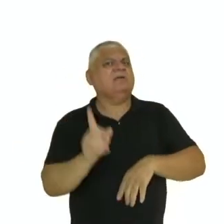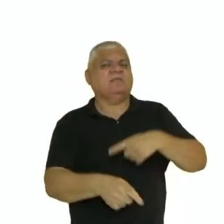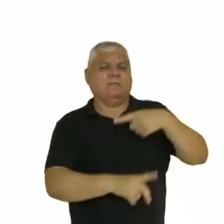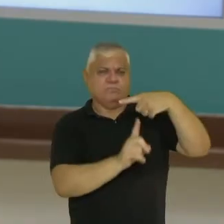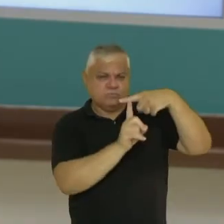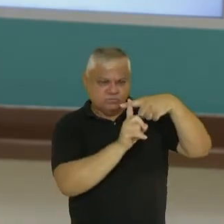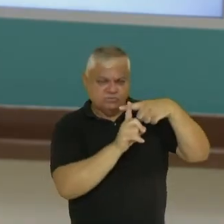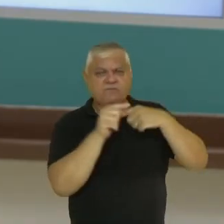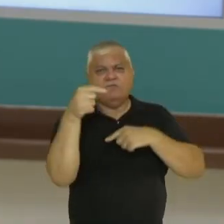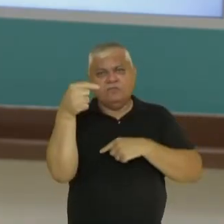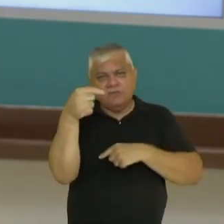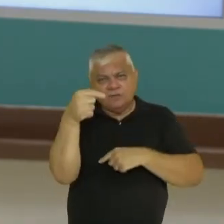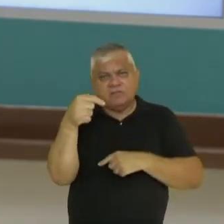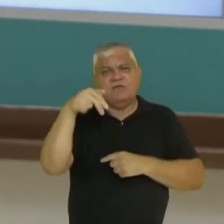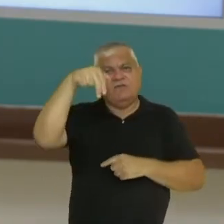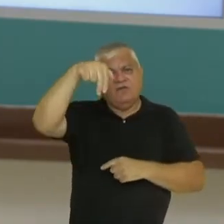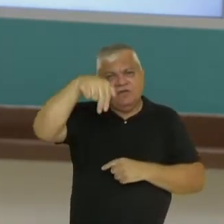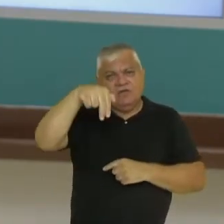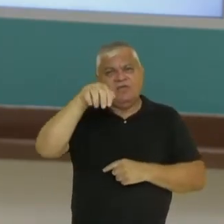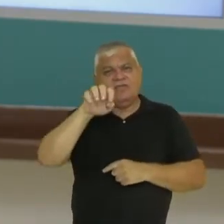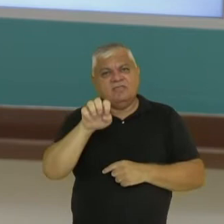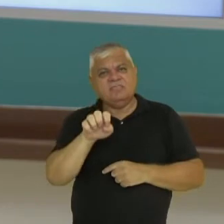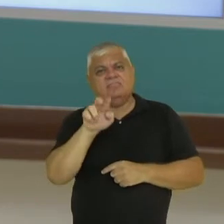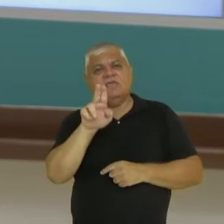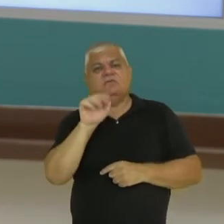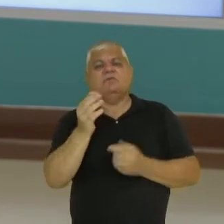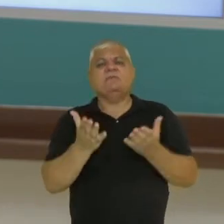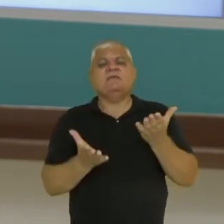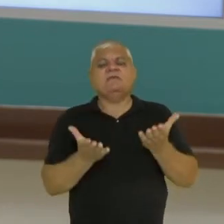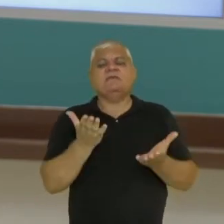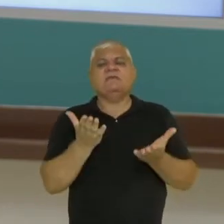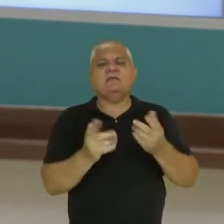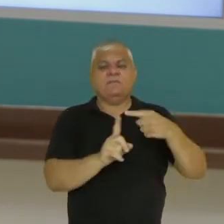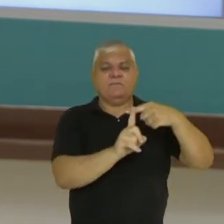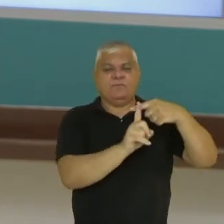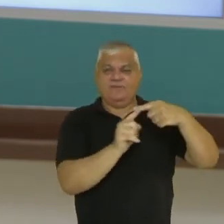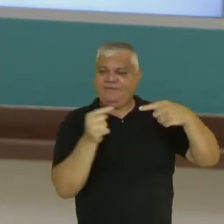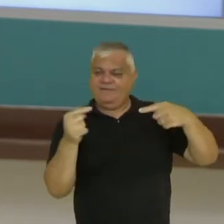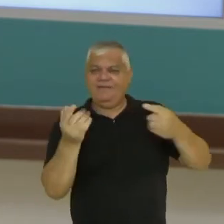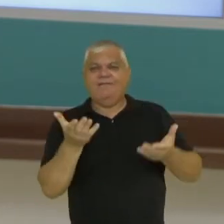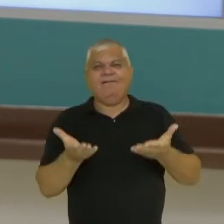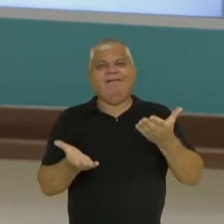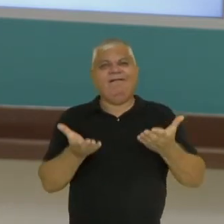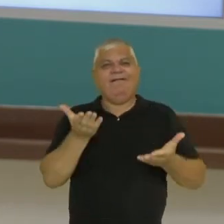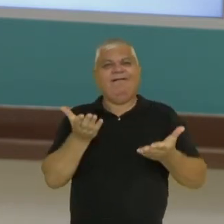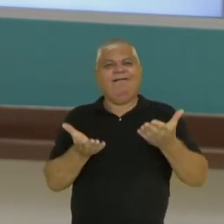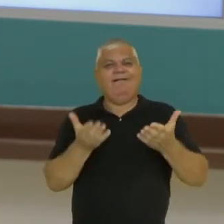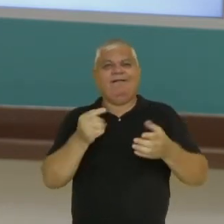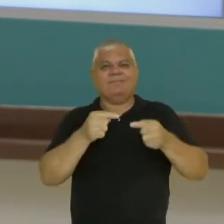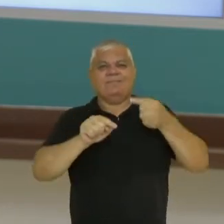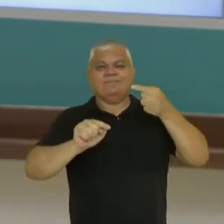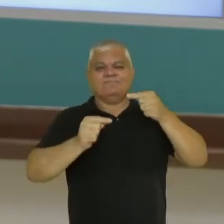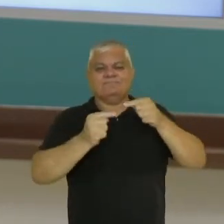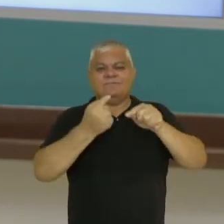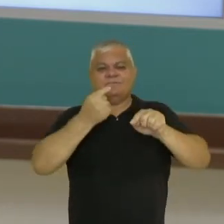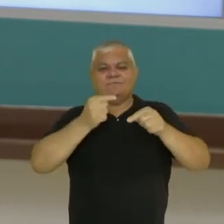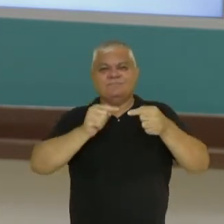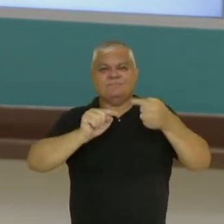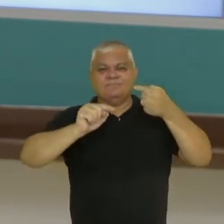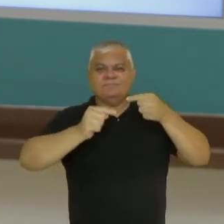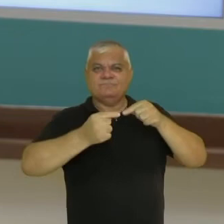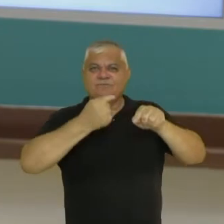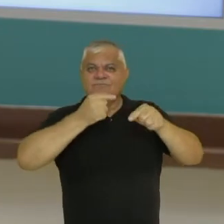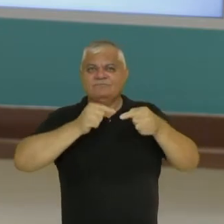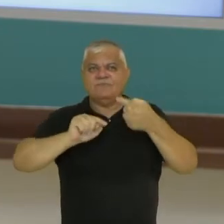neutra, chamada de nêutrons, que estão ali para equilibrar essas forças de repulsão que acontecem lá entre os